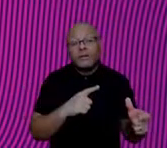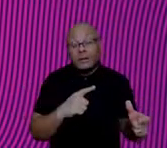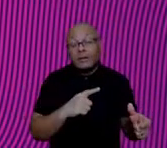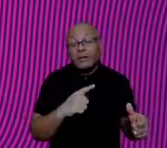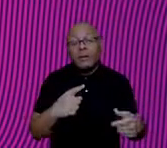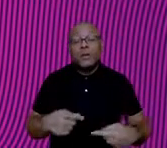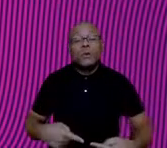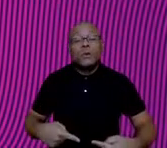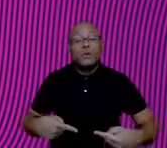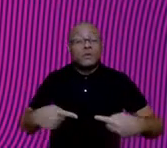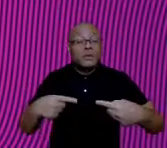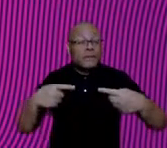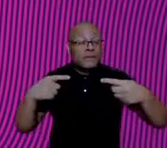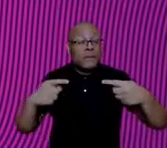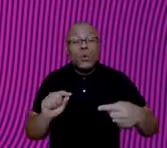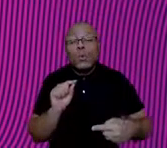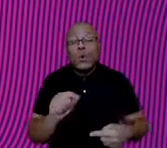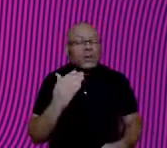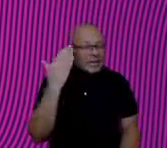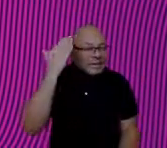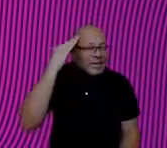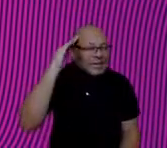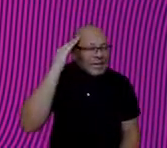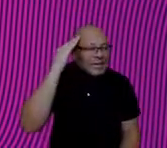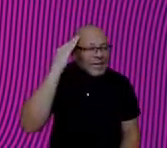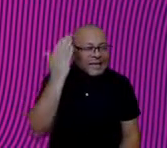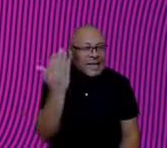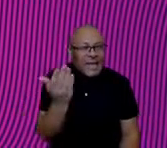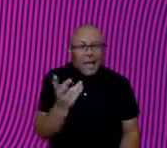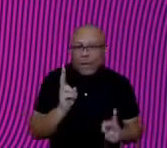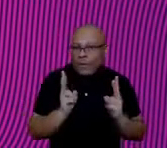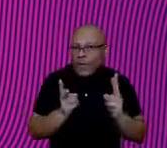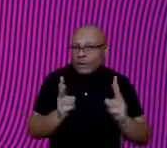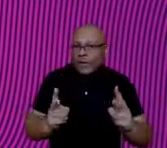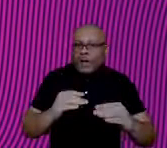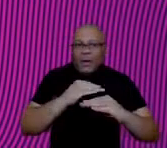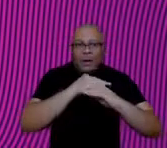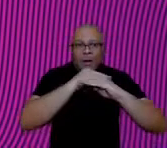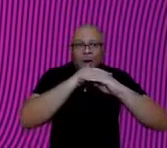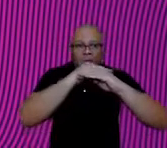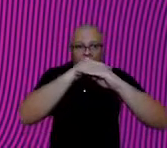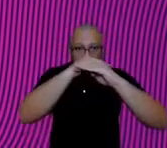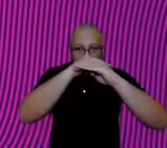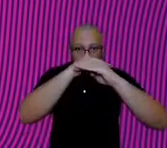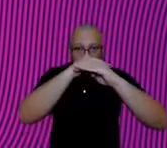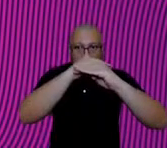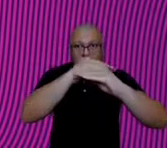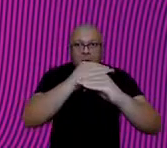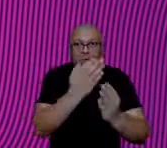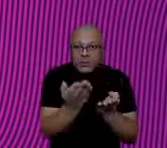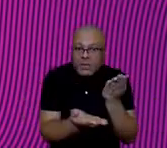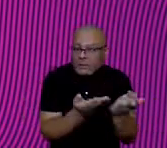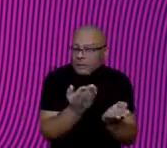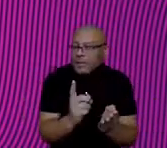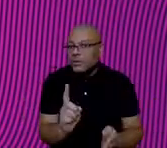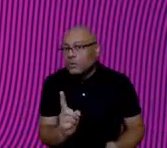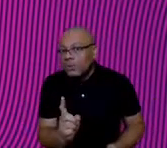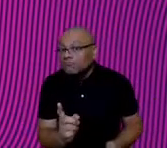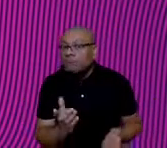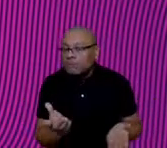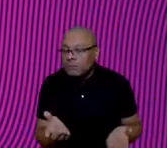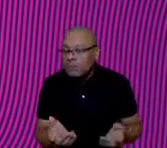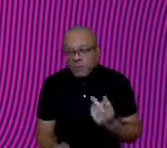de entender a sustentabilidade e dos tratamentos, né? A gente, quando olha para